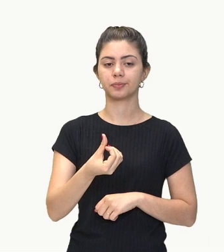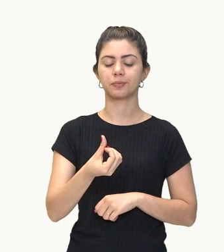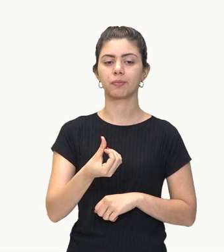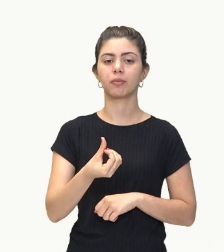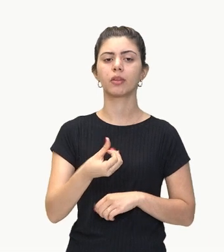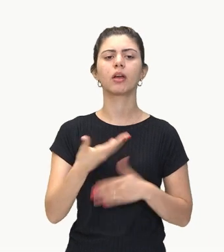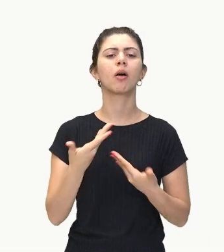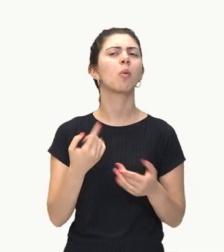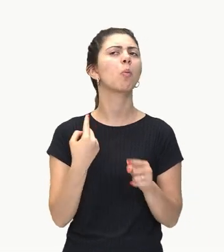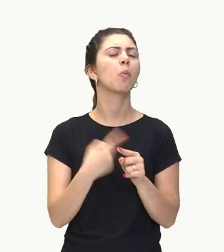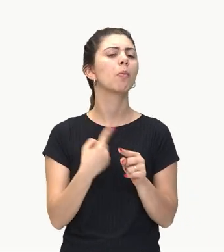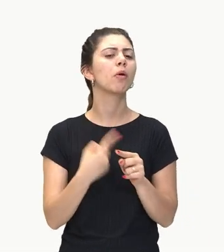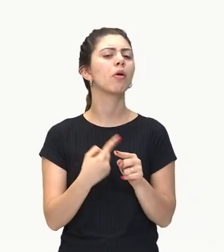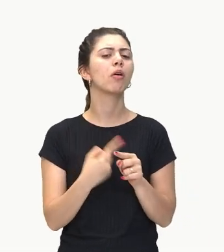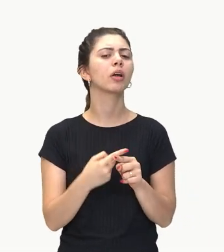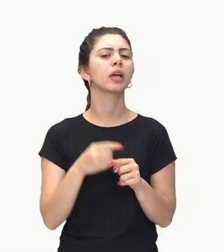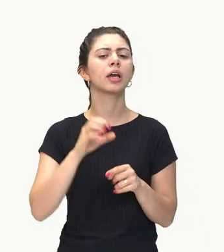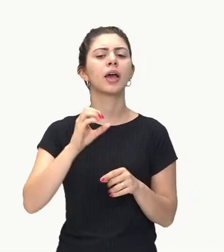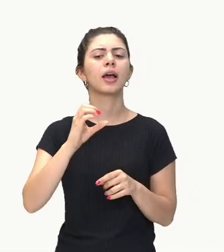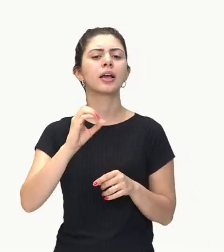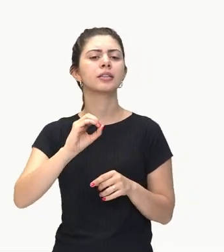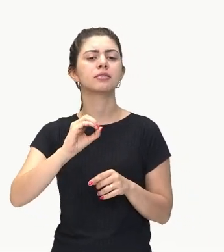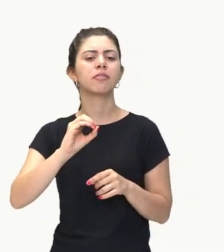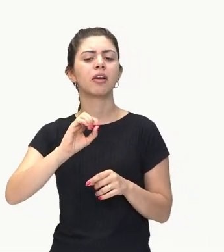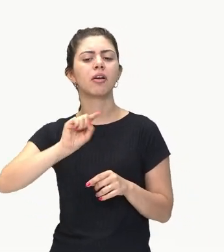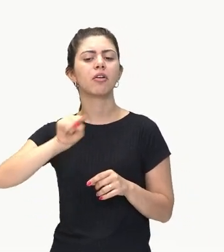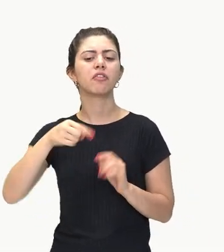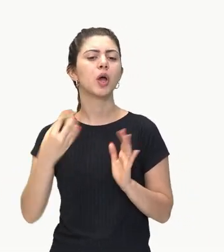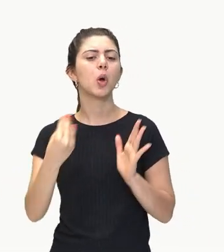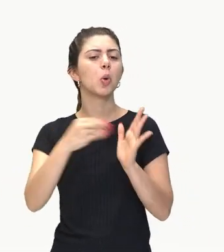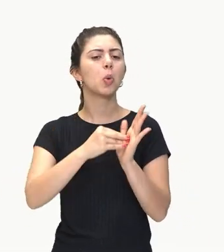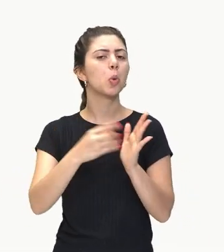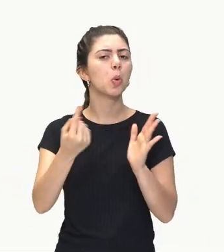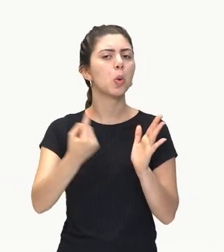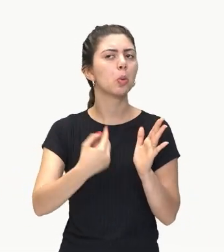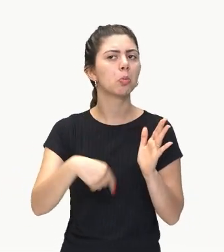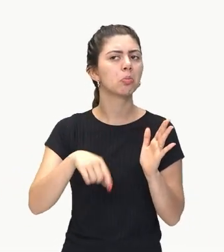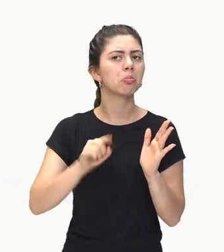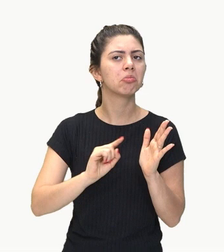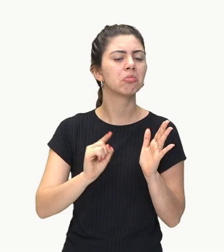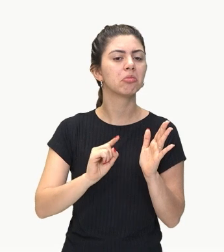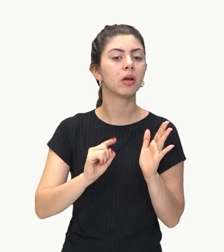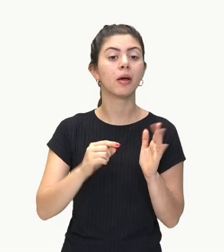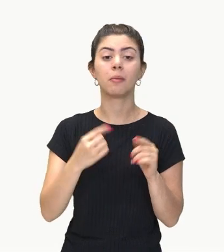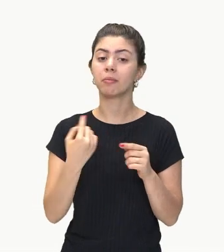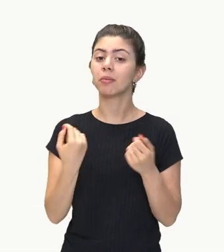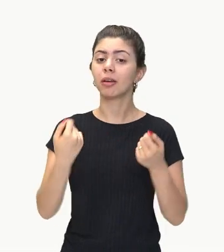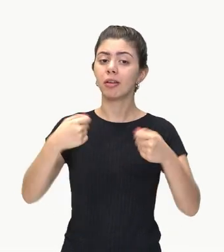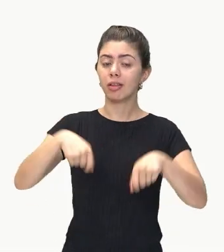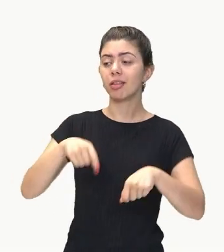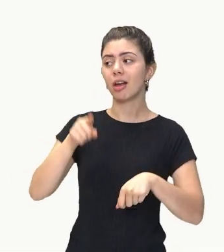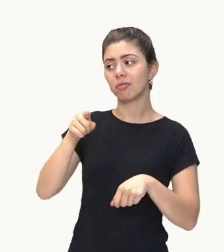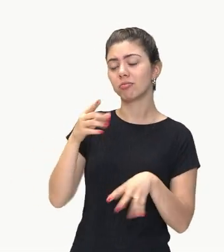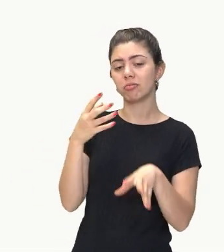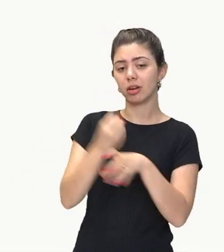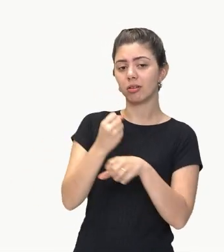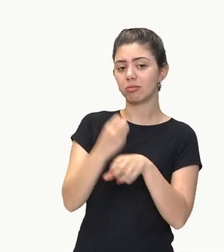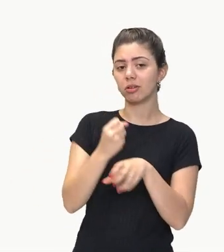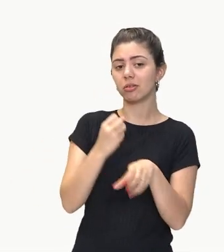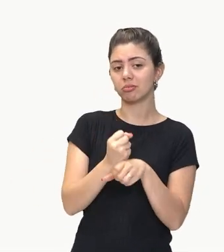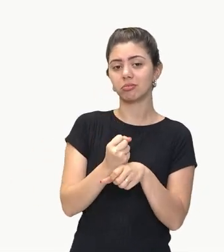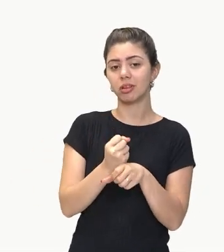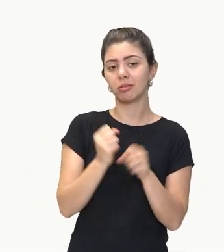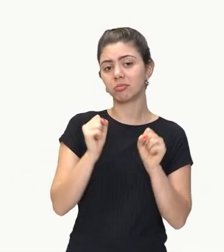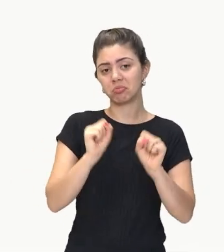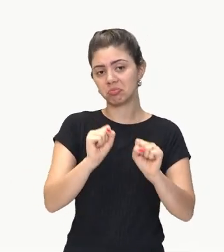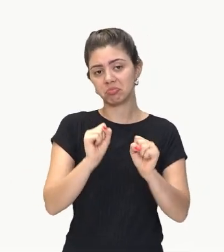fiz dessa maneira agora sem colocar vírgula? Para vocês verificarem esta possibilidade, ó, de completar com